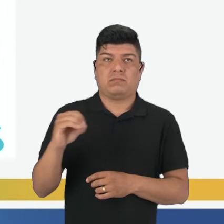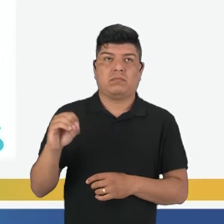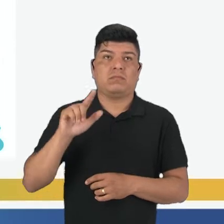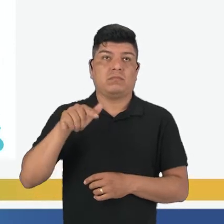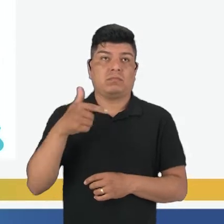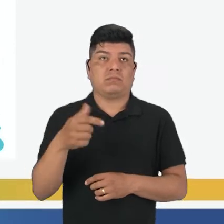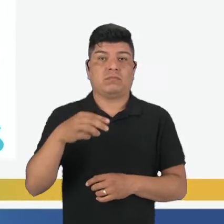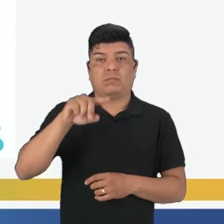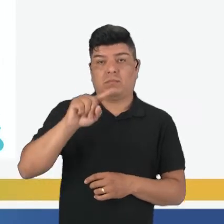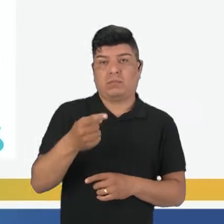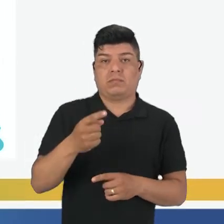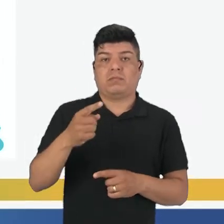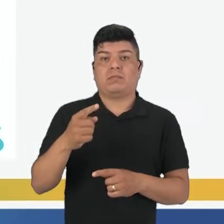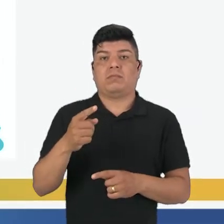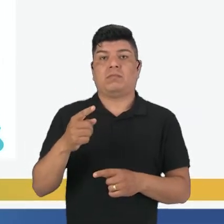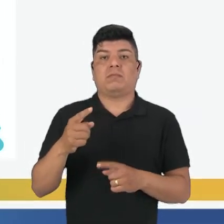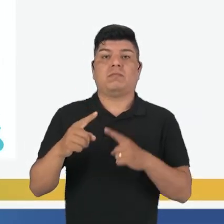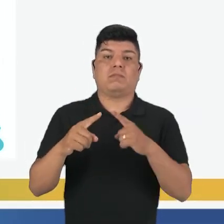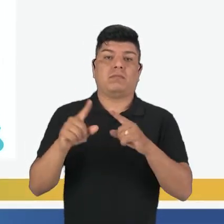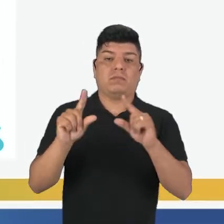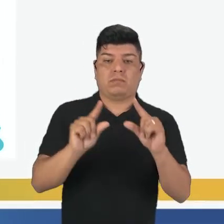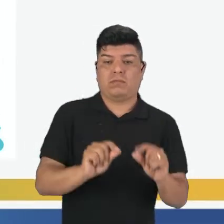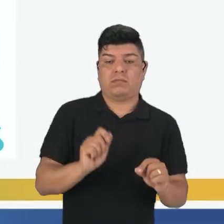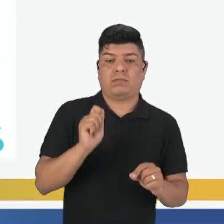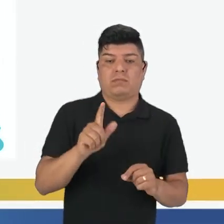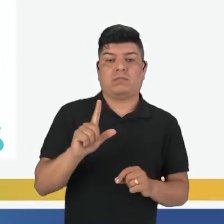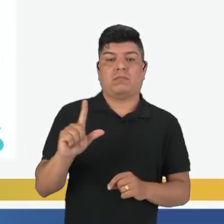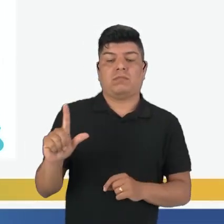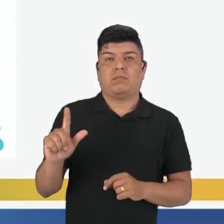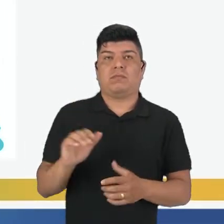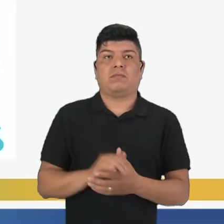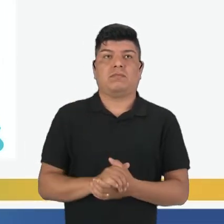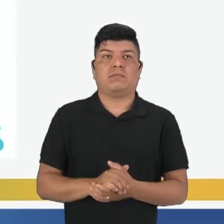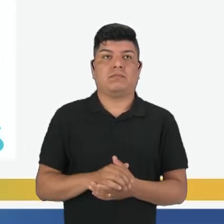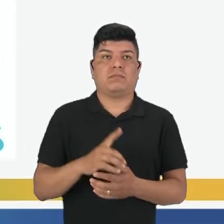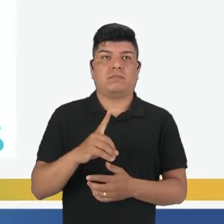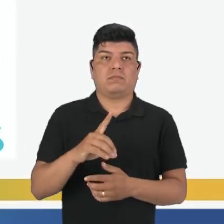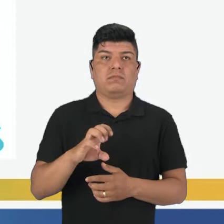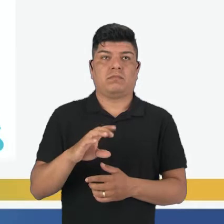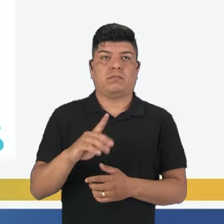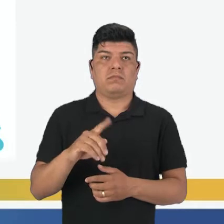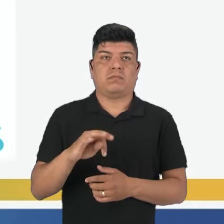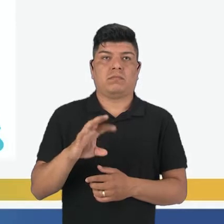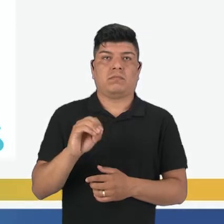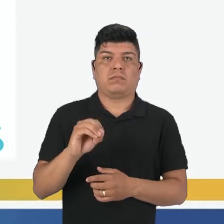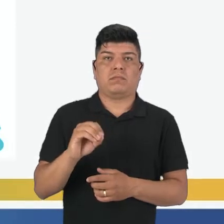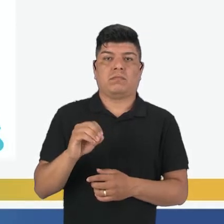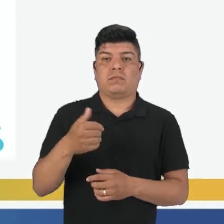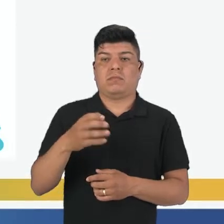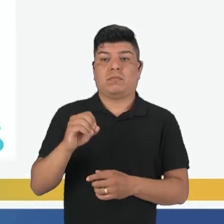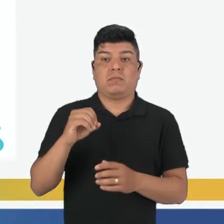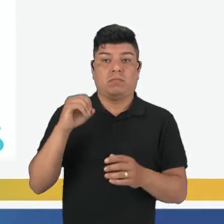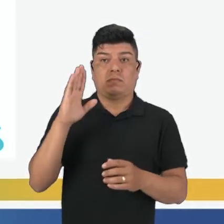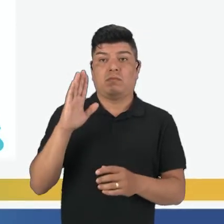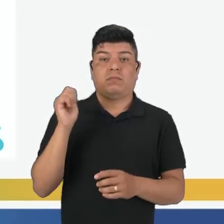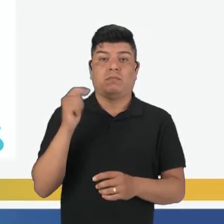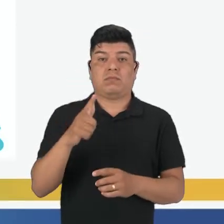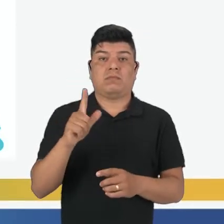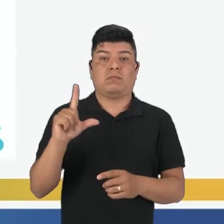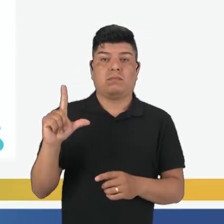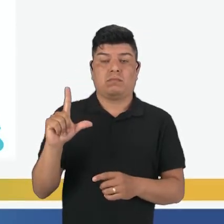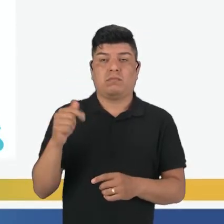é 1000 vezes menor do que 1 litro. O decalitro, ele é 10 vezes maior do que 1